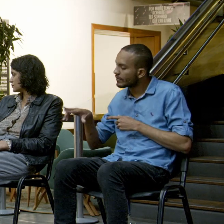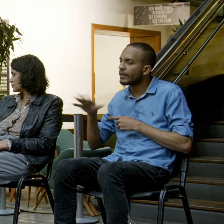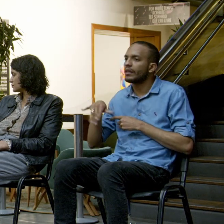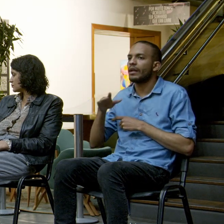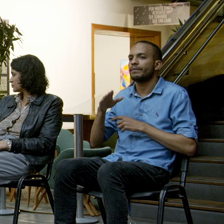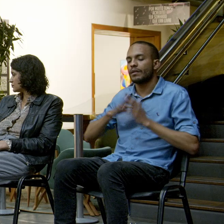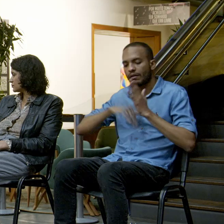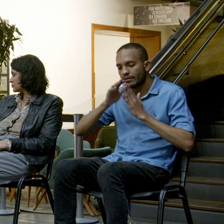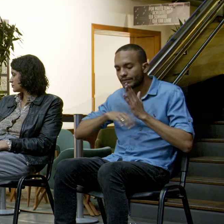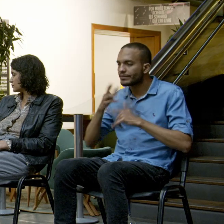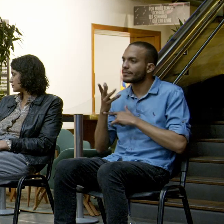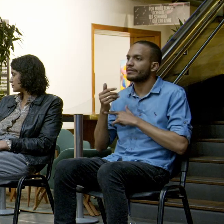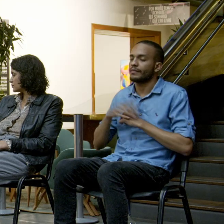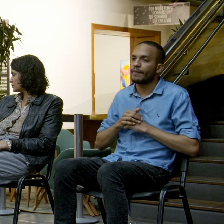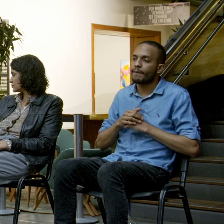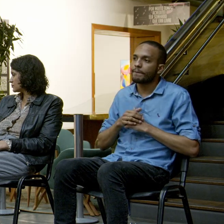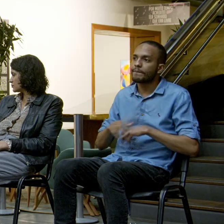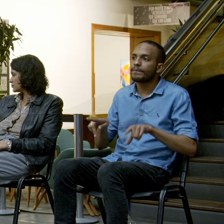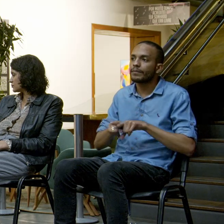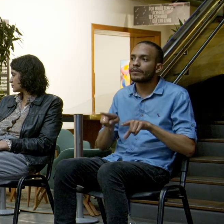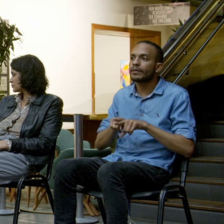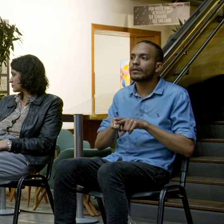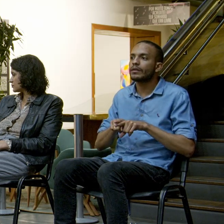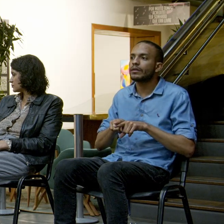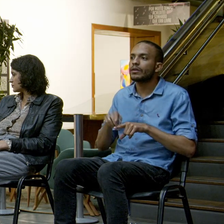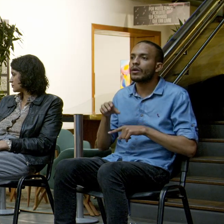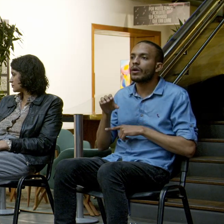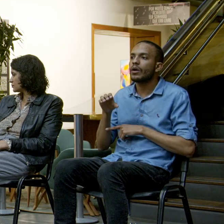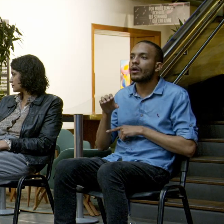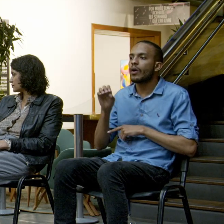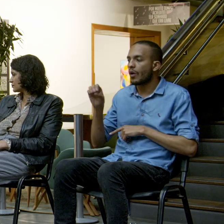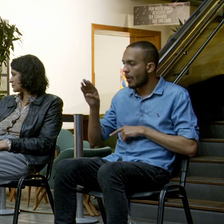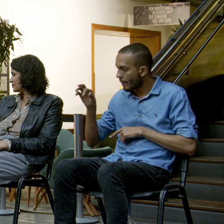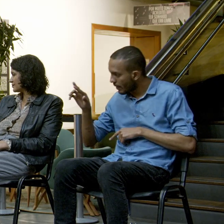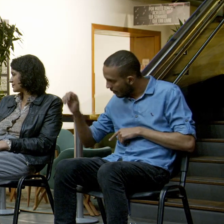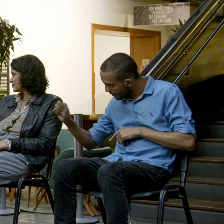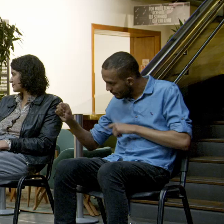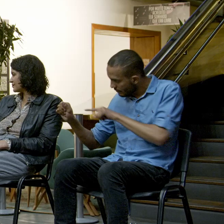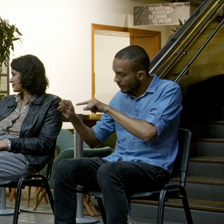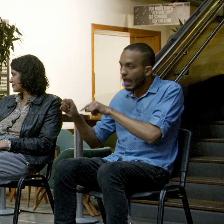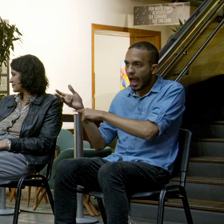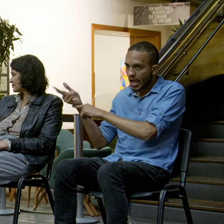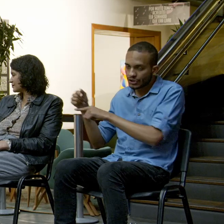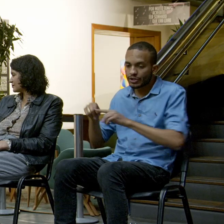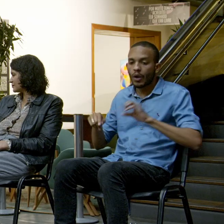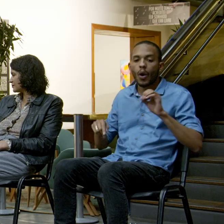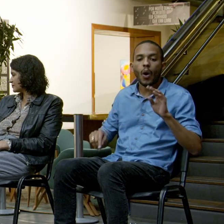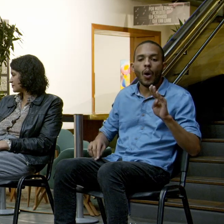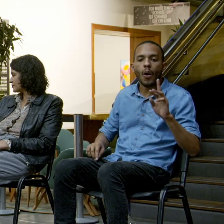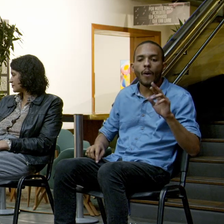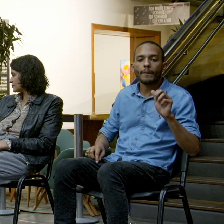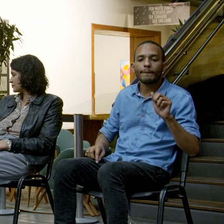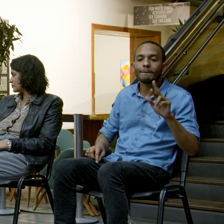uma obra-prima, como se dizia, e a expressão popular de obrar, ou seja, defecar. Esse ato tão